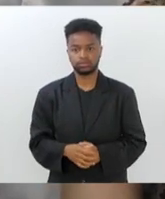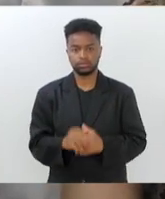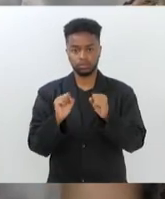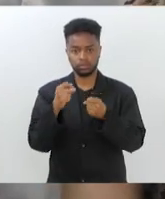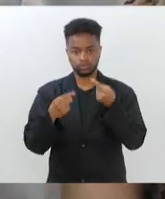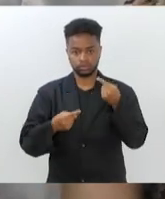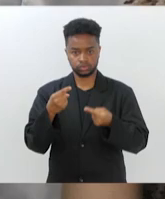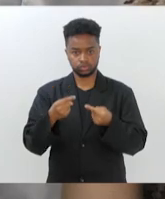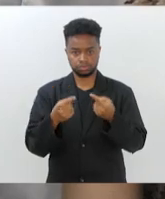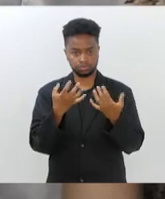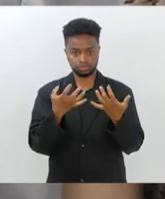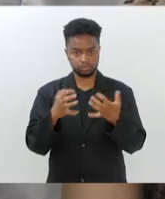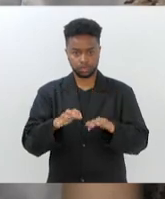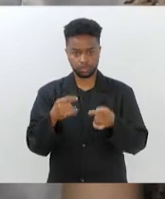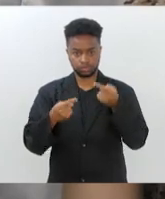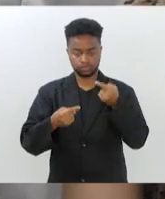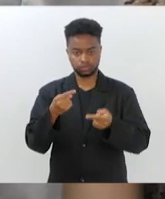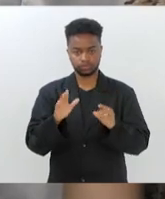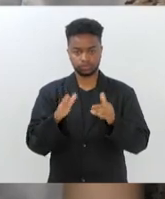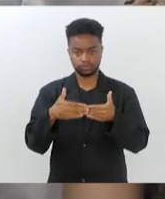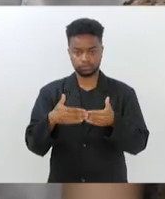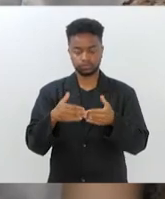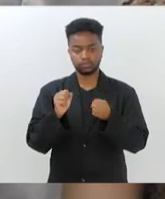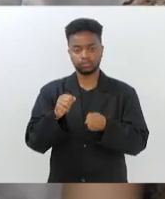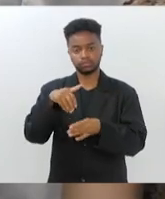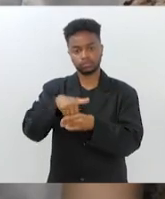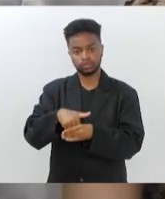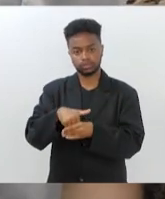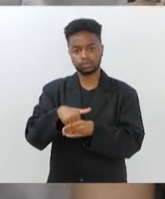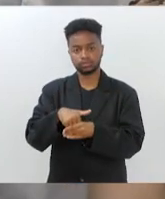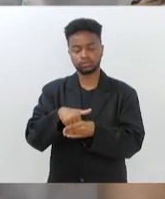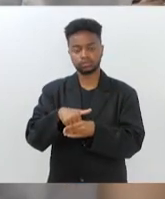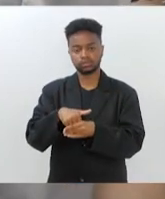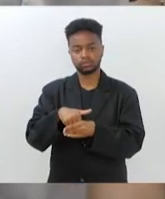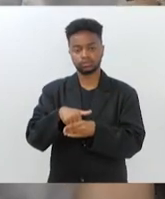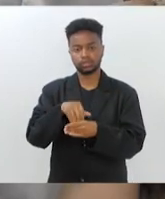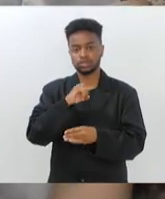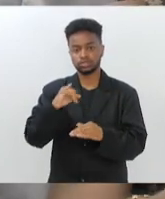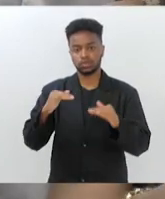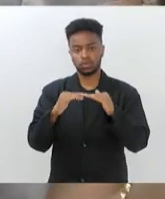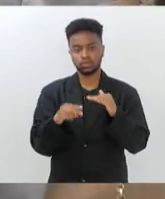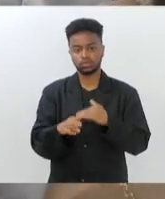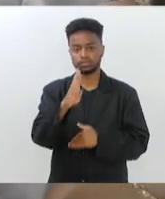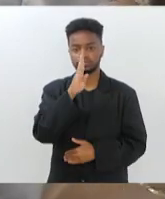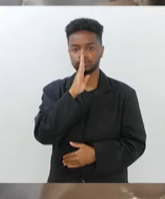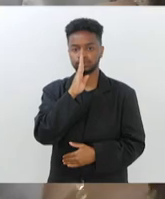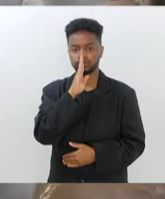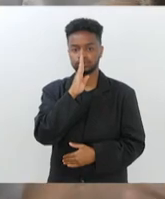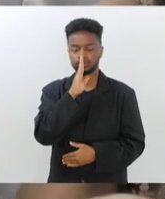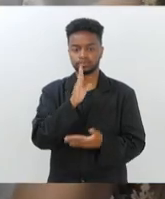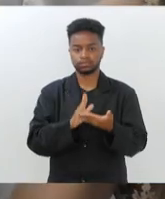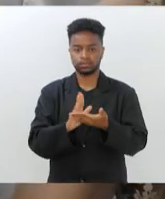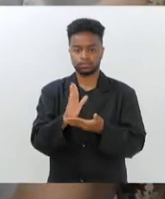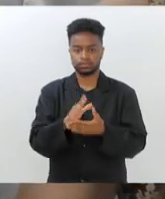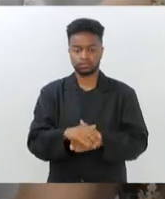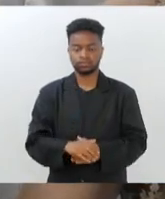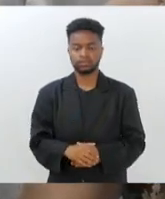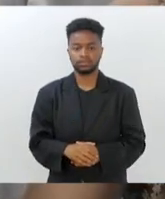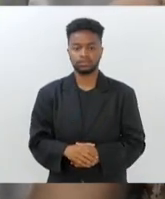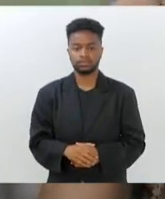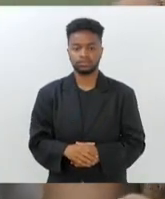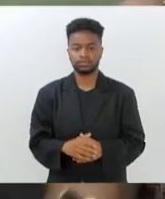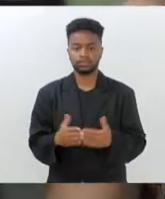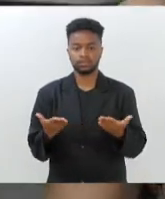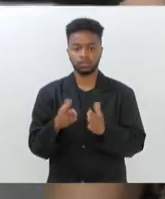discussão não havendo Quem Queira discutir em votação senhores que aprovam permaneçam Como estão aprovado os